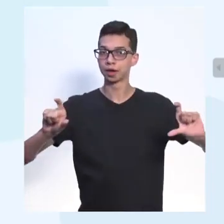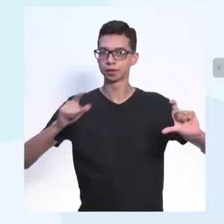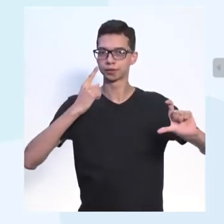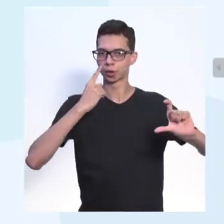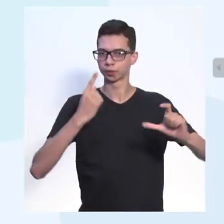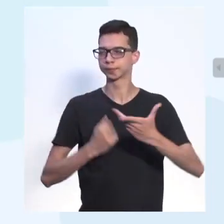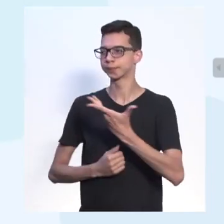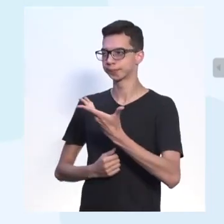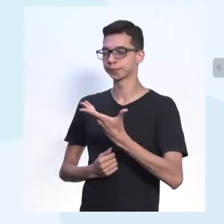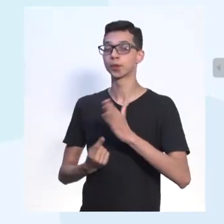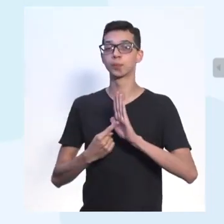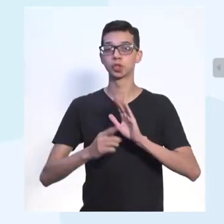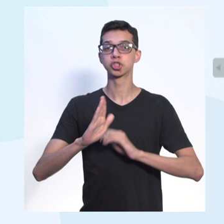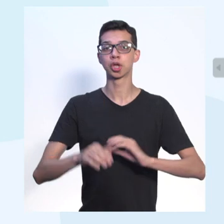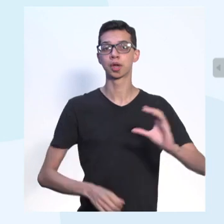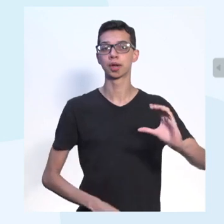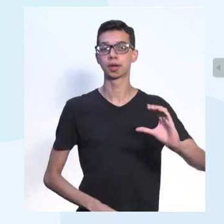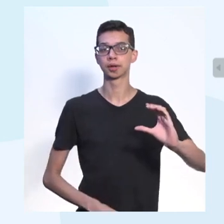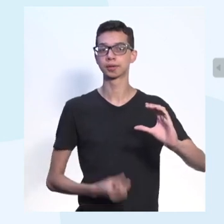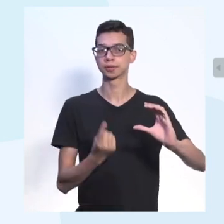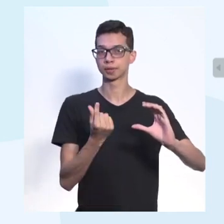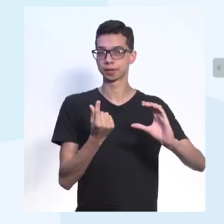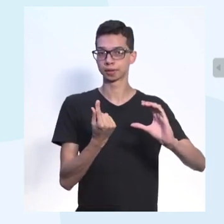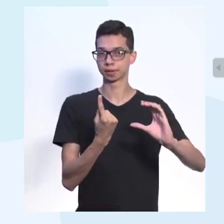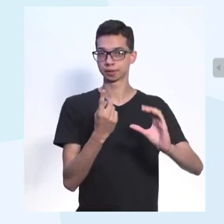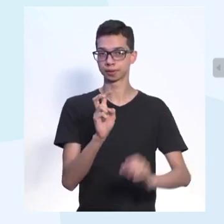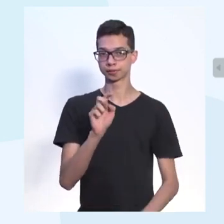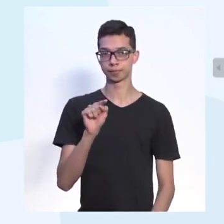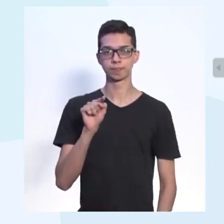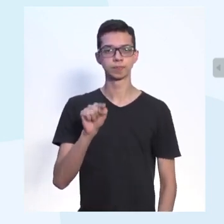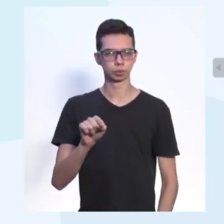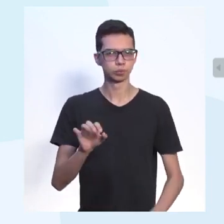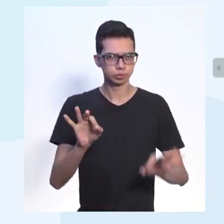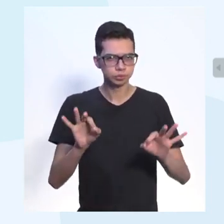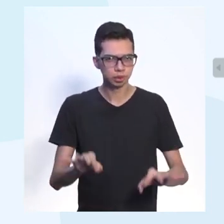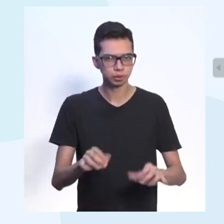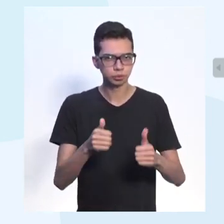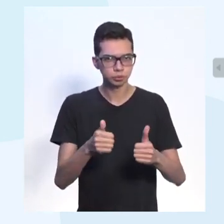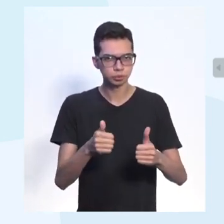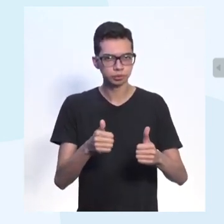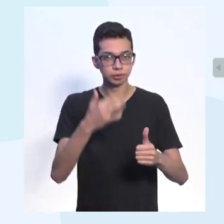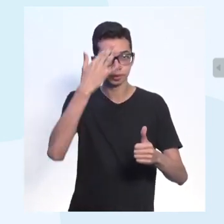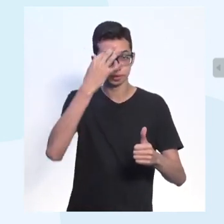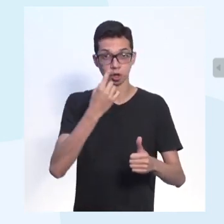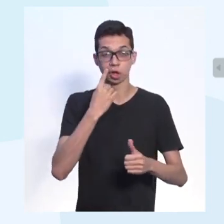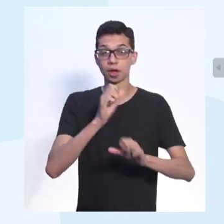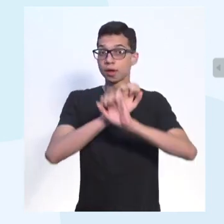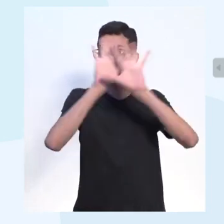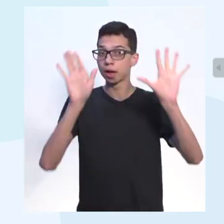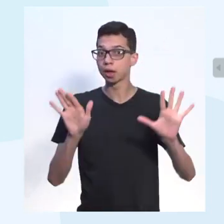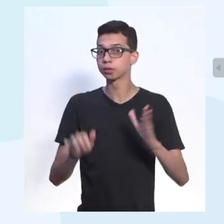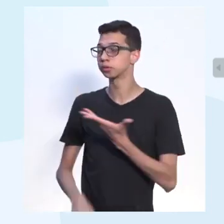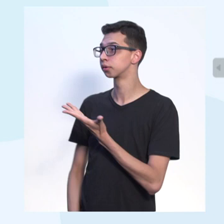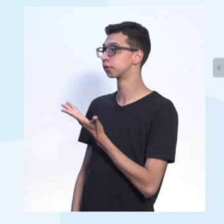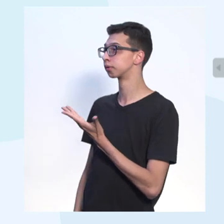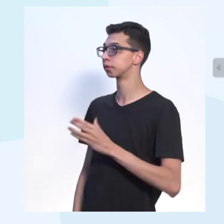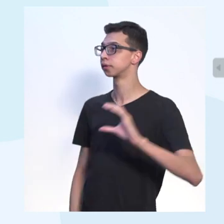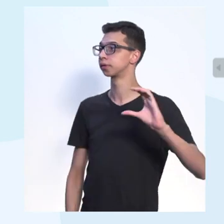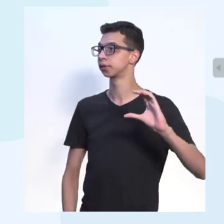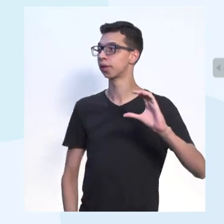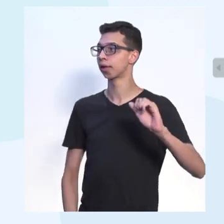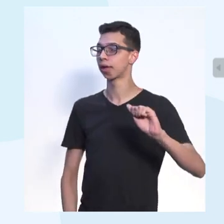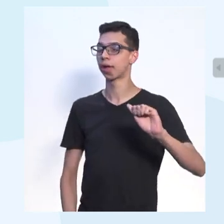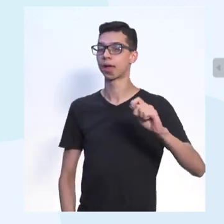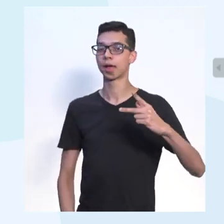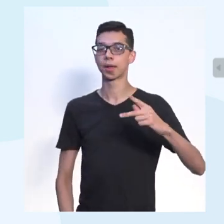um capital de 15 mil, correto? Ele deixa bem claro aqui, ó, capital.